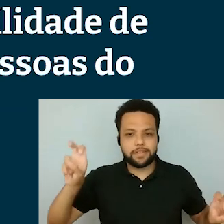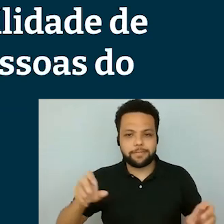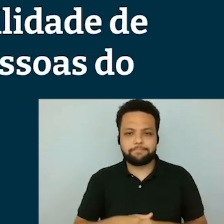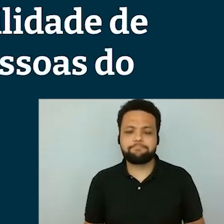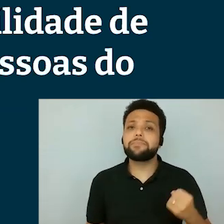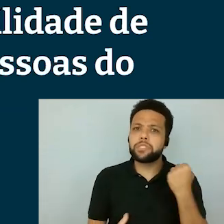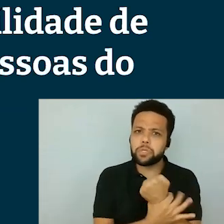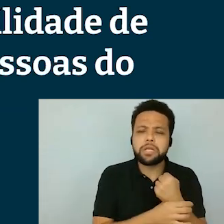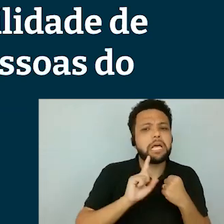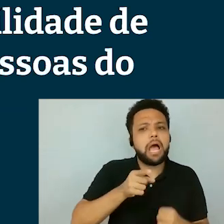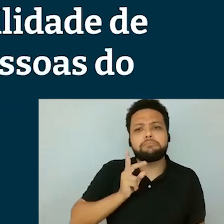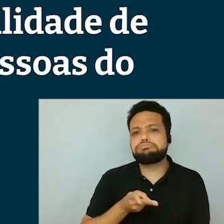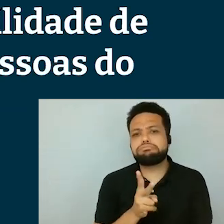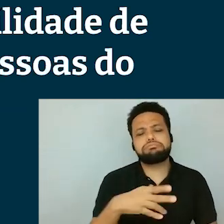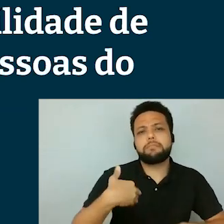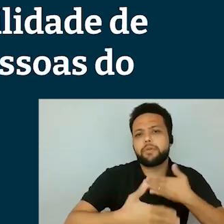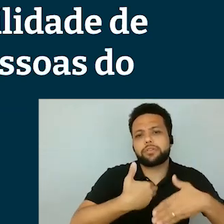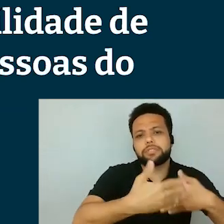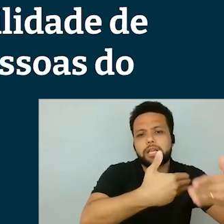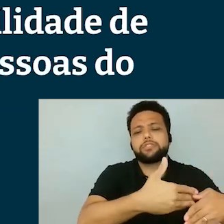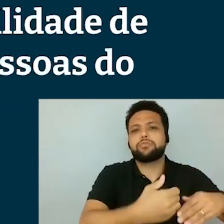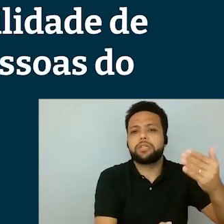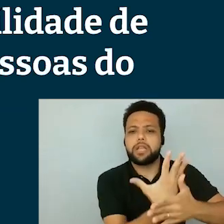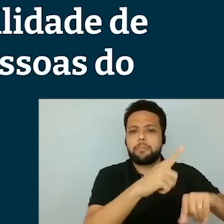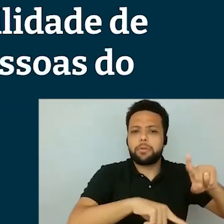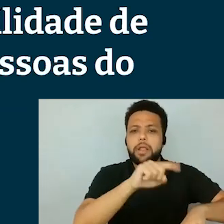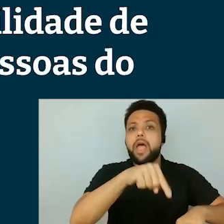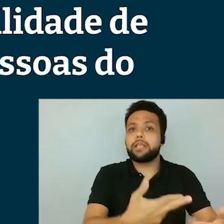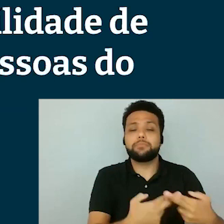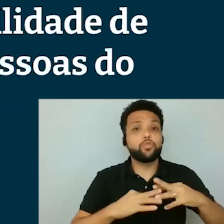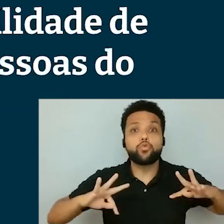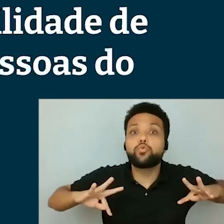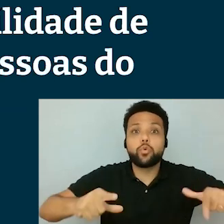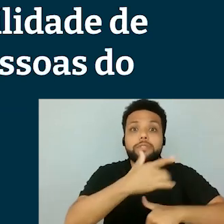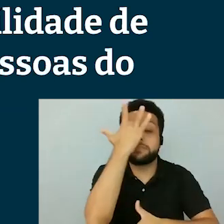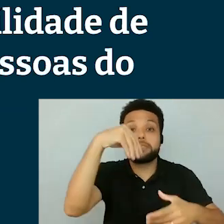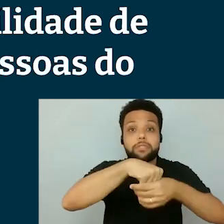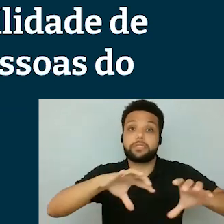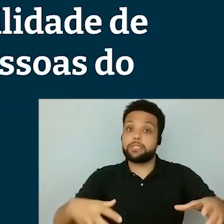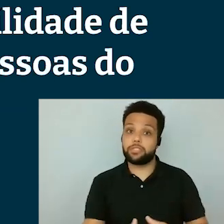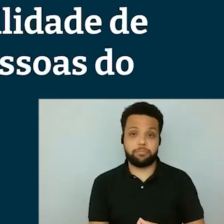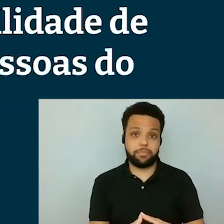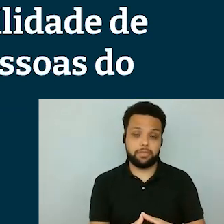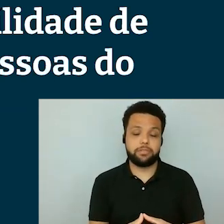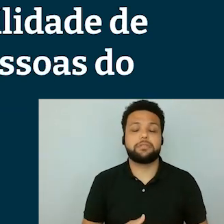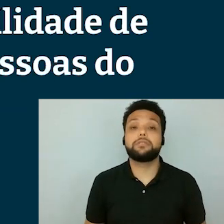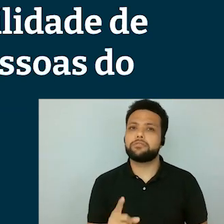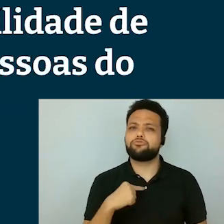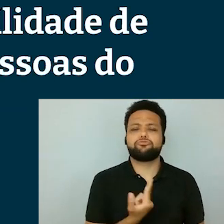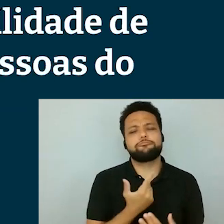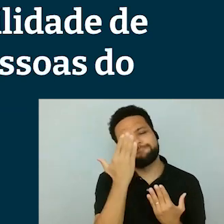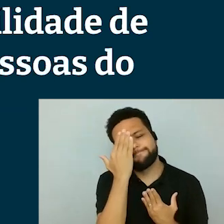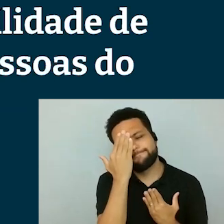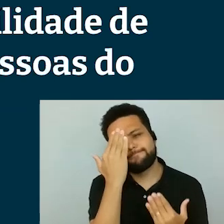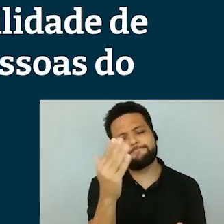atividade contínua no processo de desenvolvimento do produto e é uma responsabilidade de todas as pessoas do time. A gente agradece muito